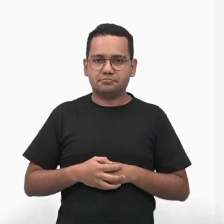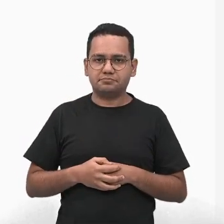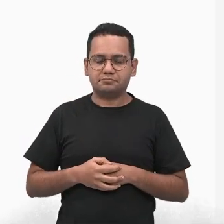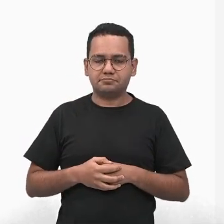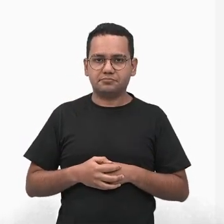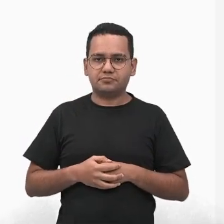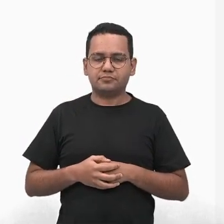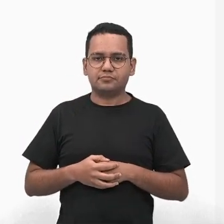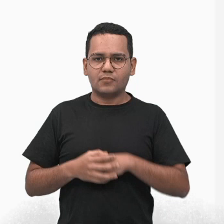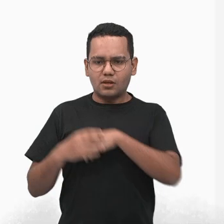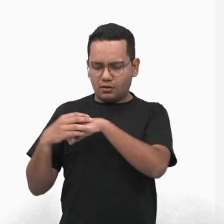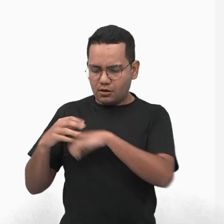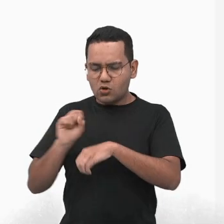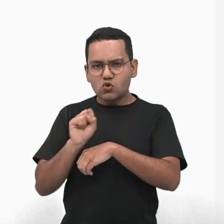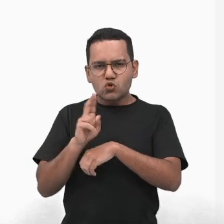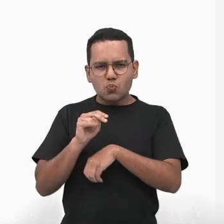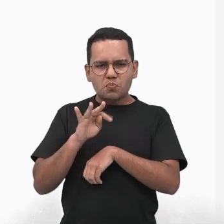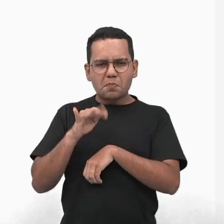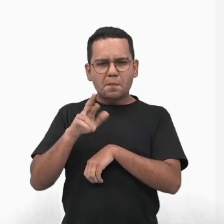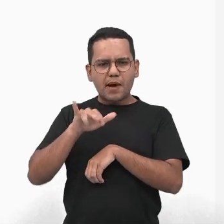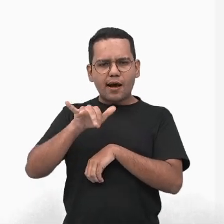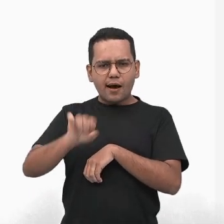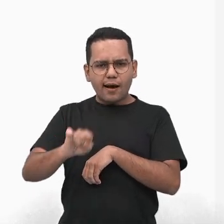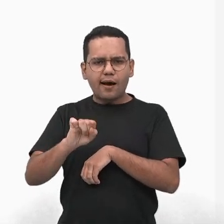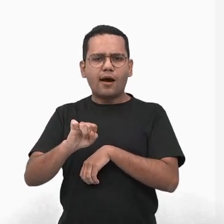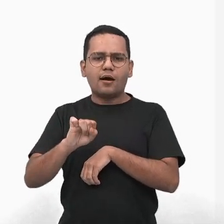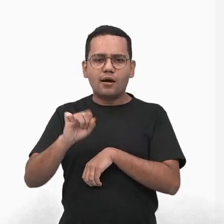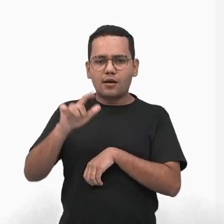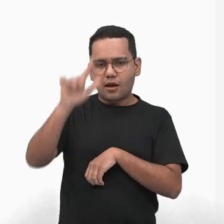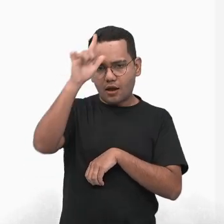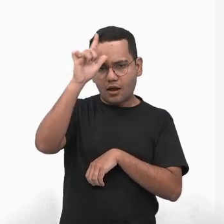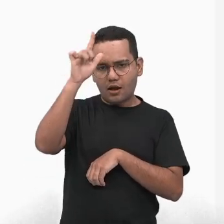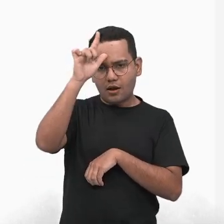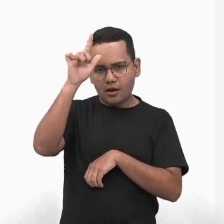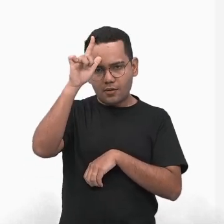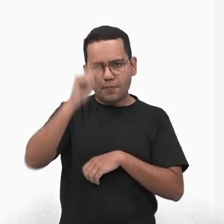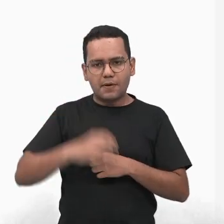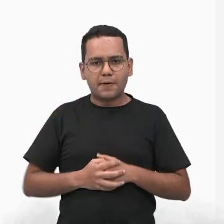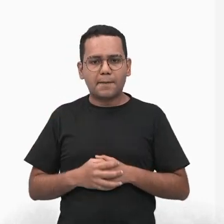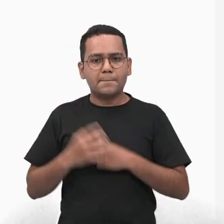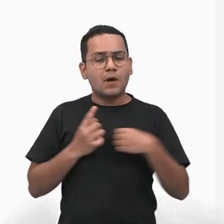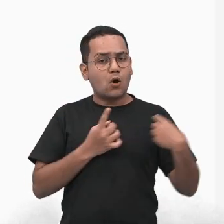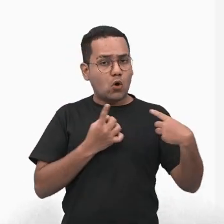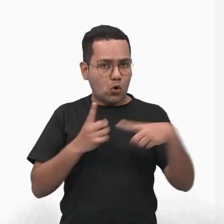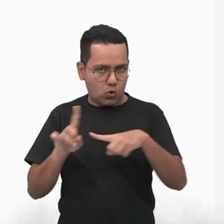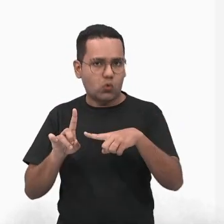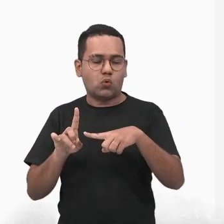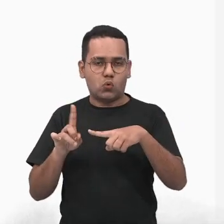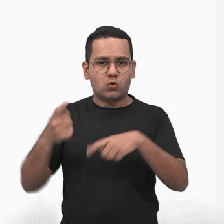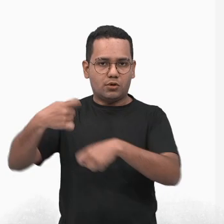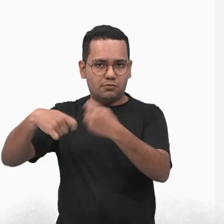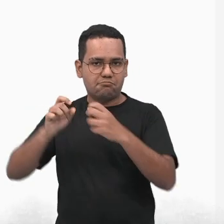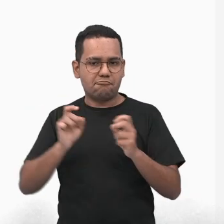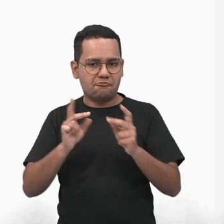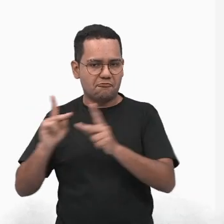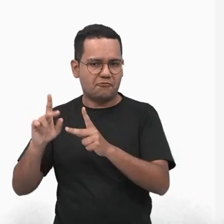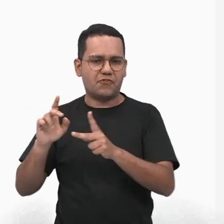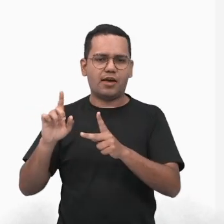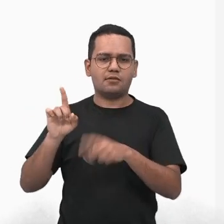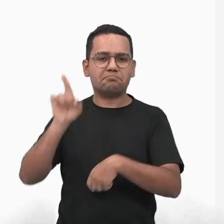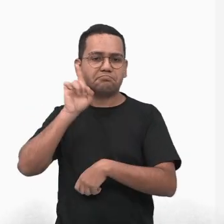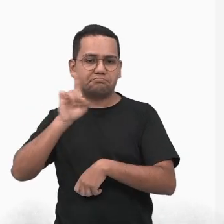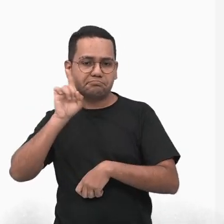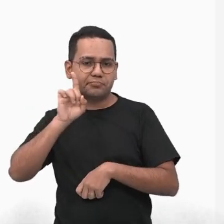alemães contra navios mercantes estadunidenses, os Estados Unidos passaram a enviar para a Europa grande quantidade